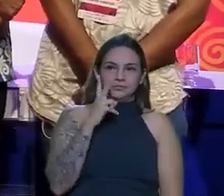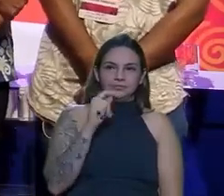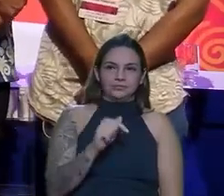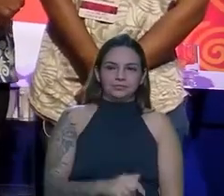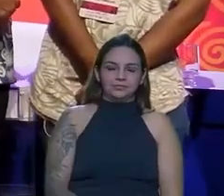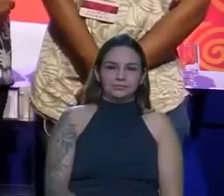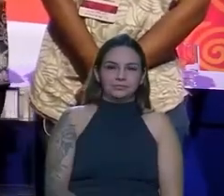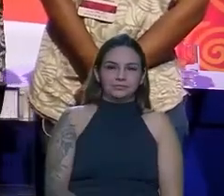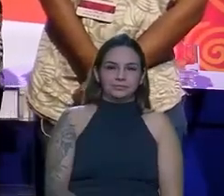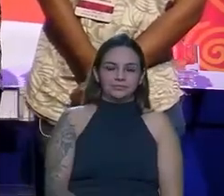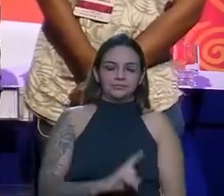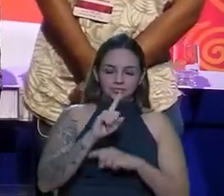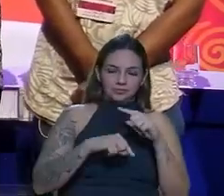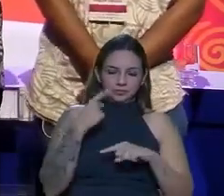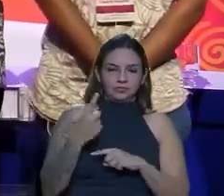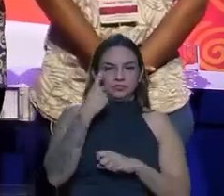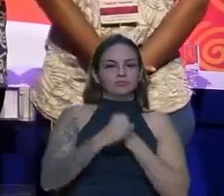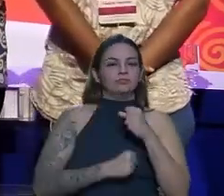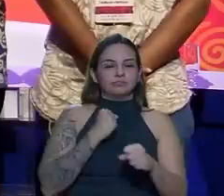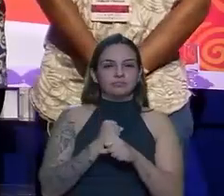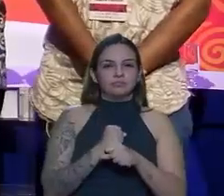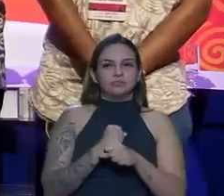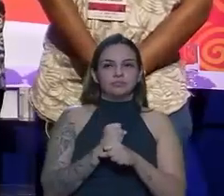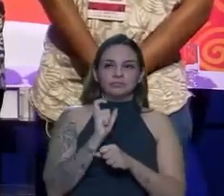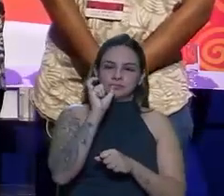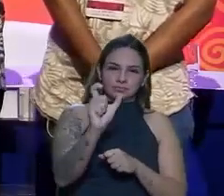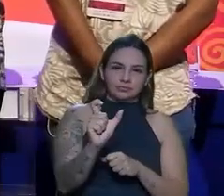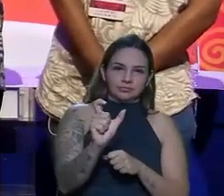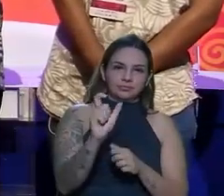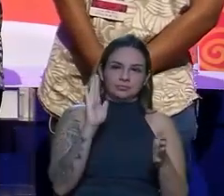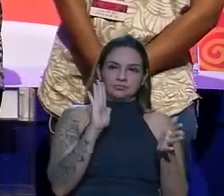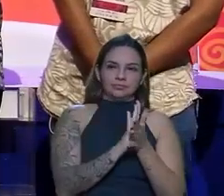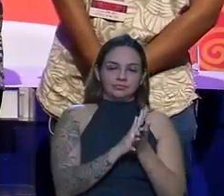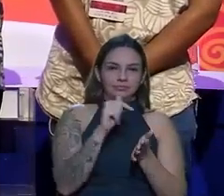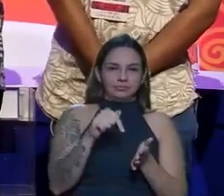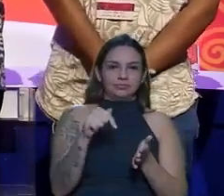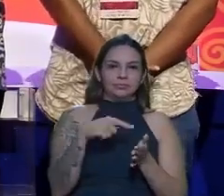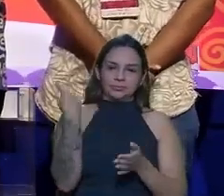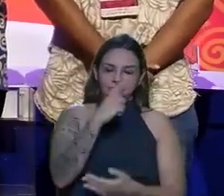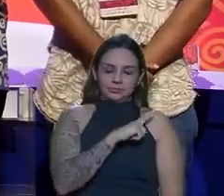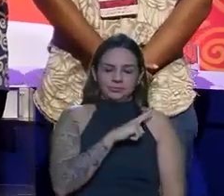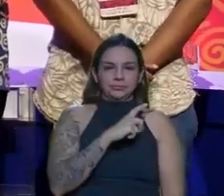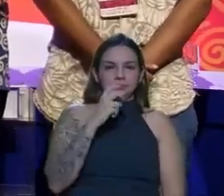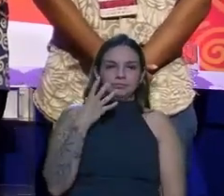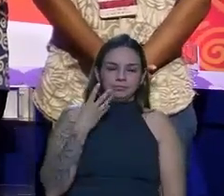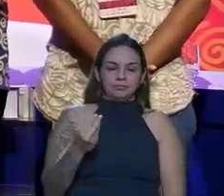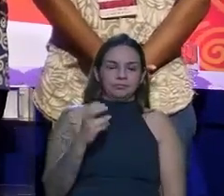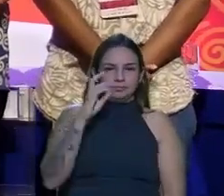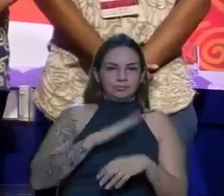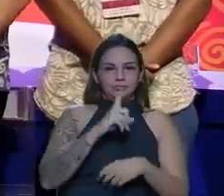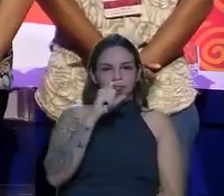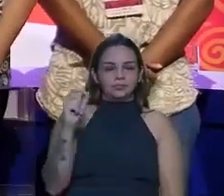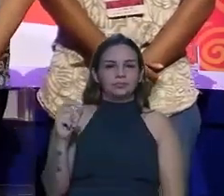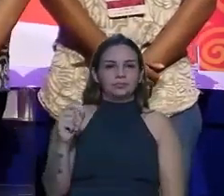isso. Que depois de um ano, essa palavra está pregada aqui, nós temos mais de